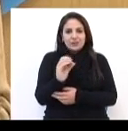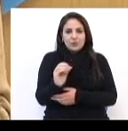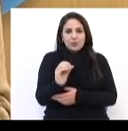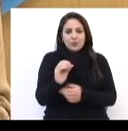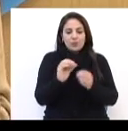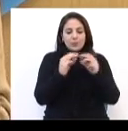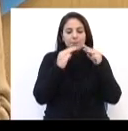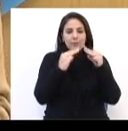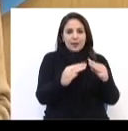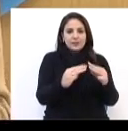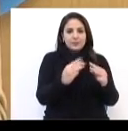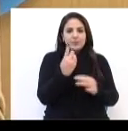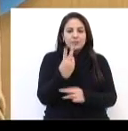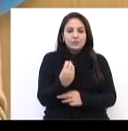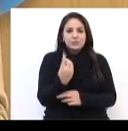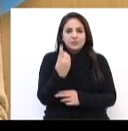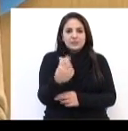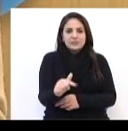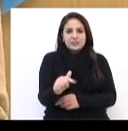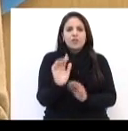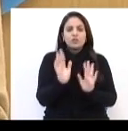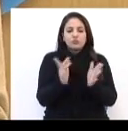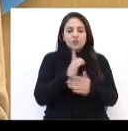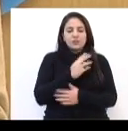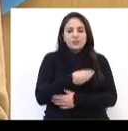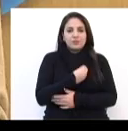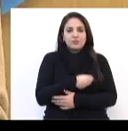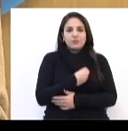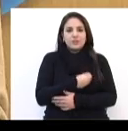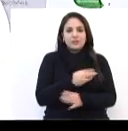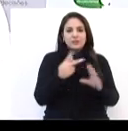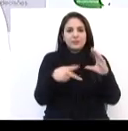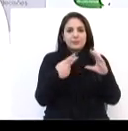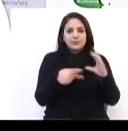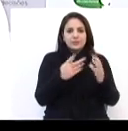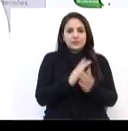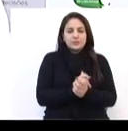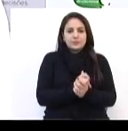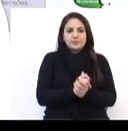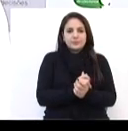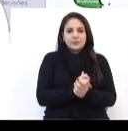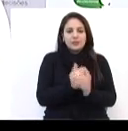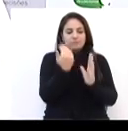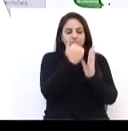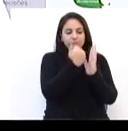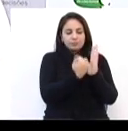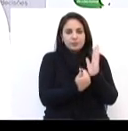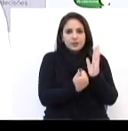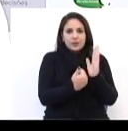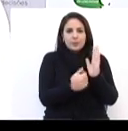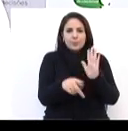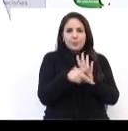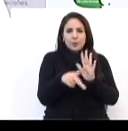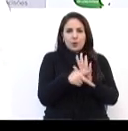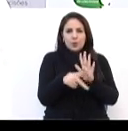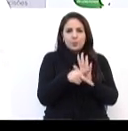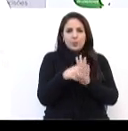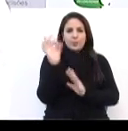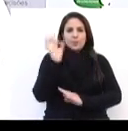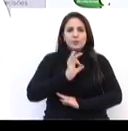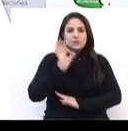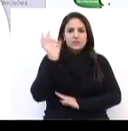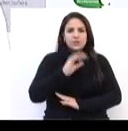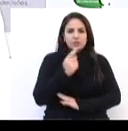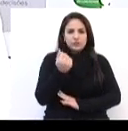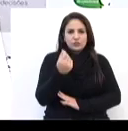para 2017 já está na Câmara de Vereadores. A projeção e a destinação de determinados percentuais